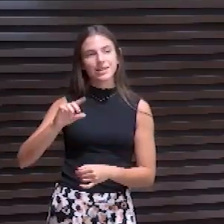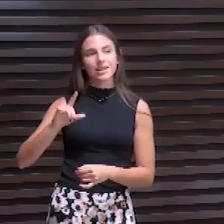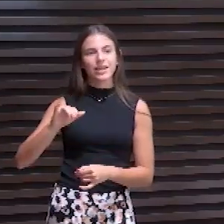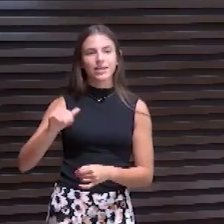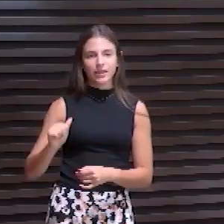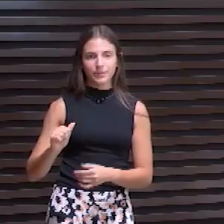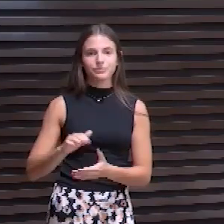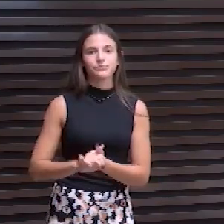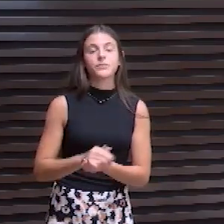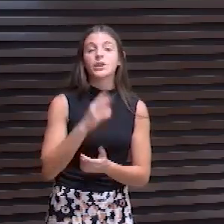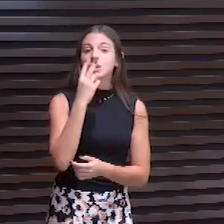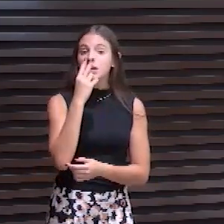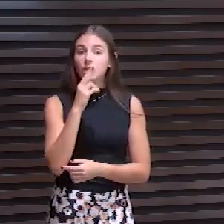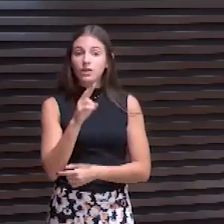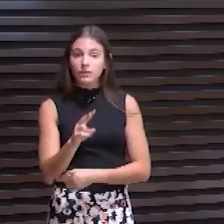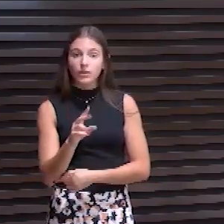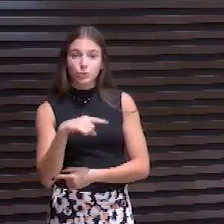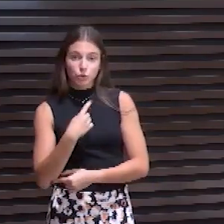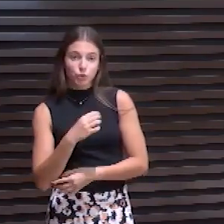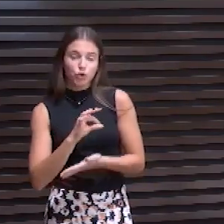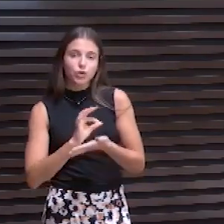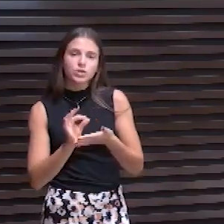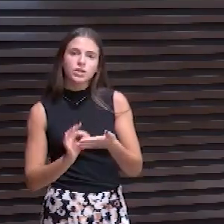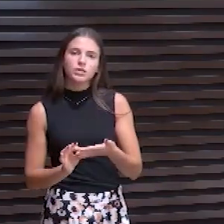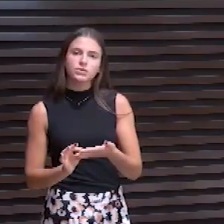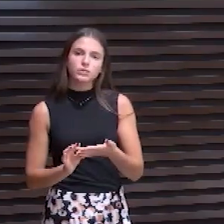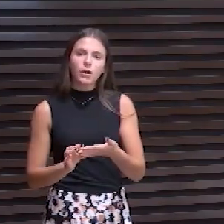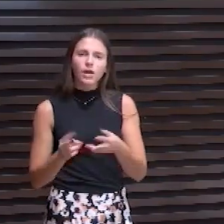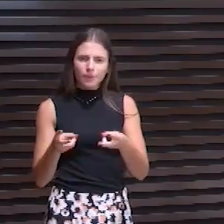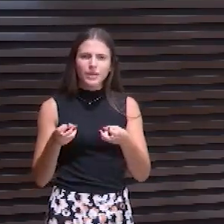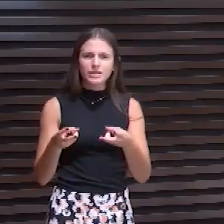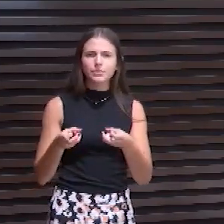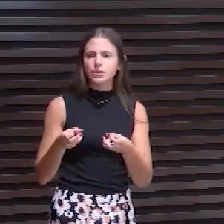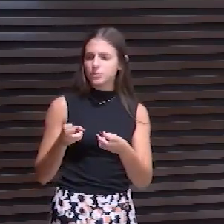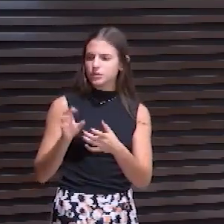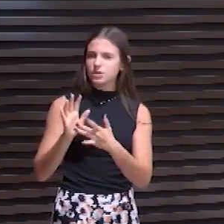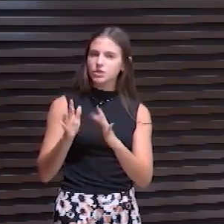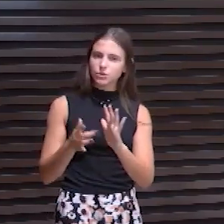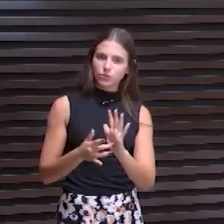E nós olhamos aqui para o nosso texto e nós percebemos que Jesus,